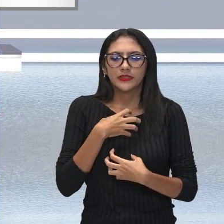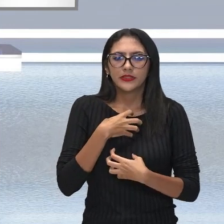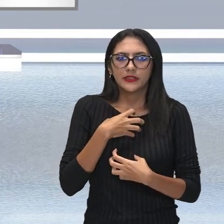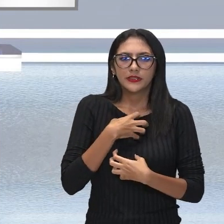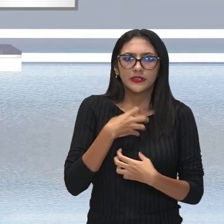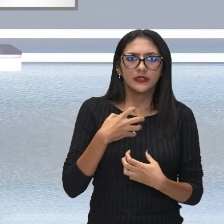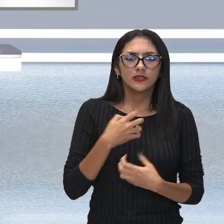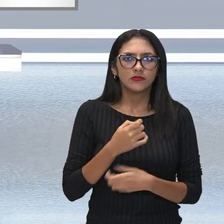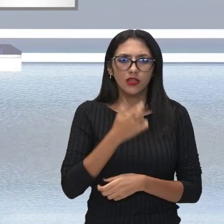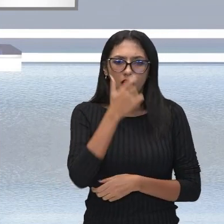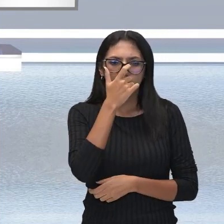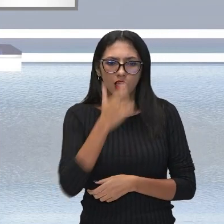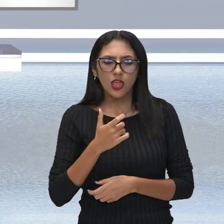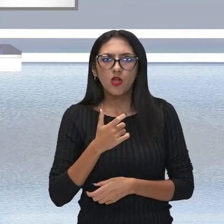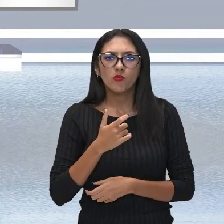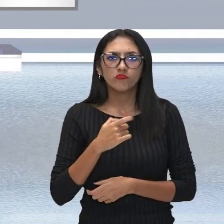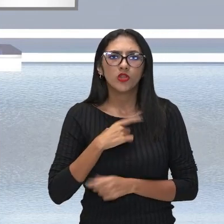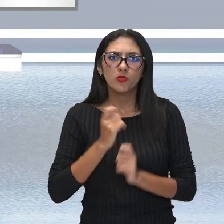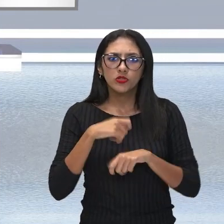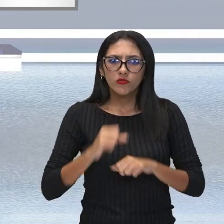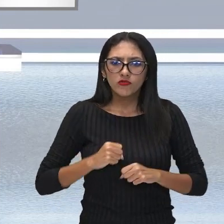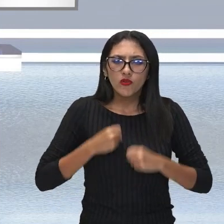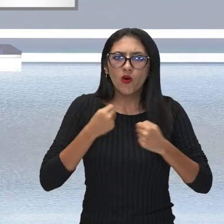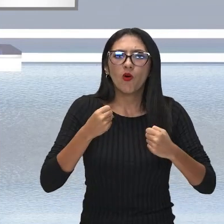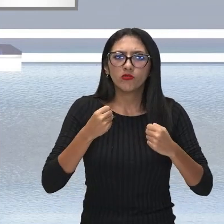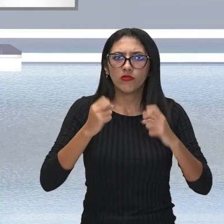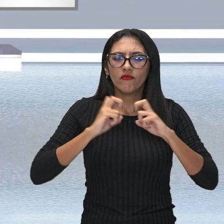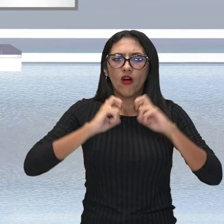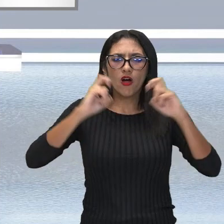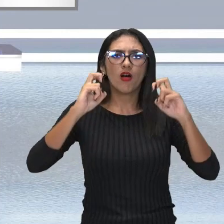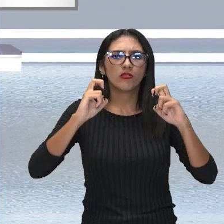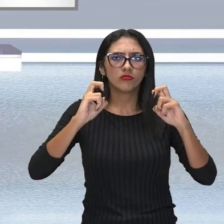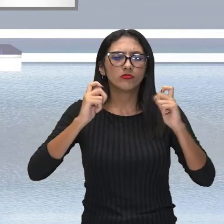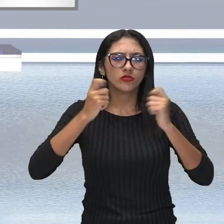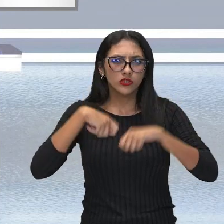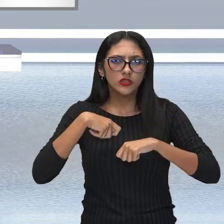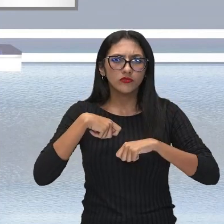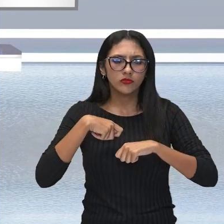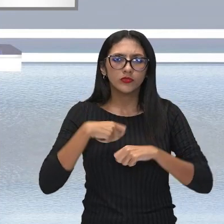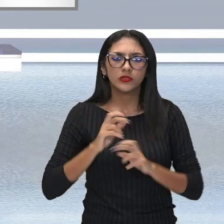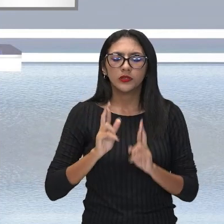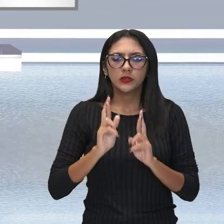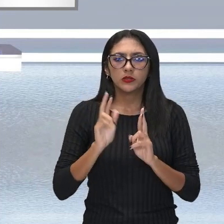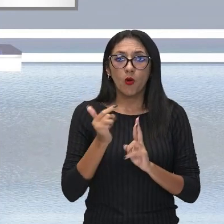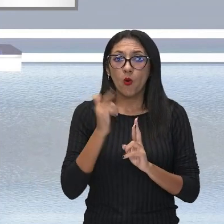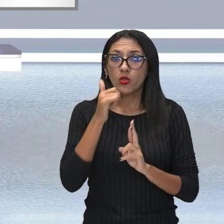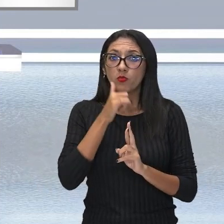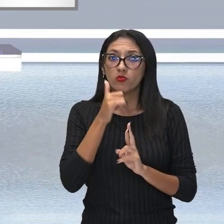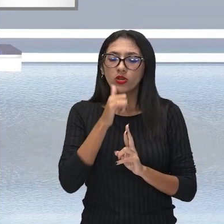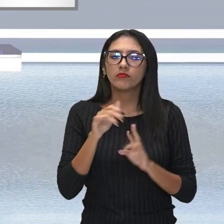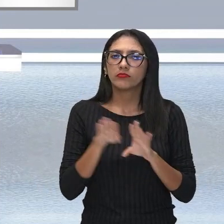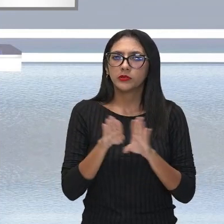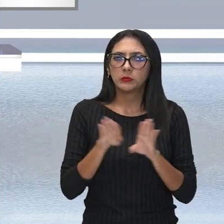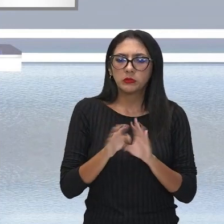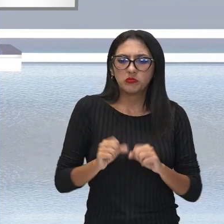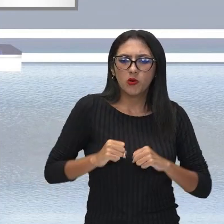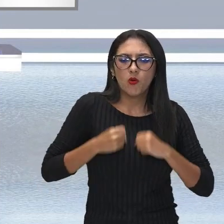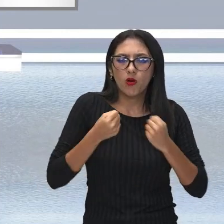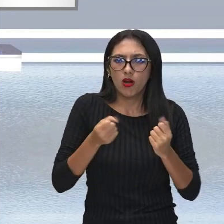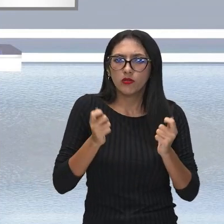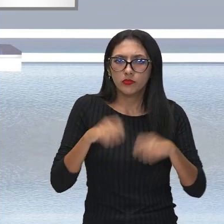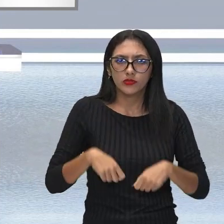tenho voz. E eu espero que outras meninas tenham voz também. Então,